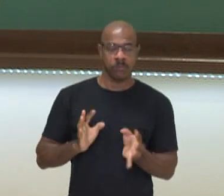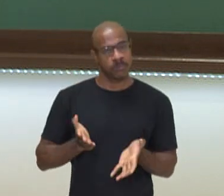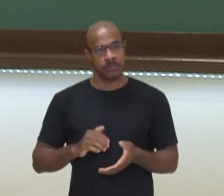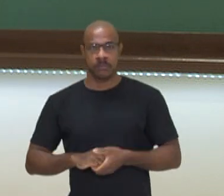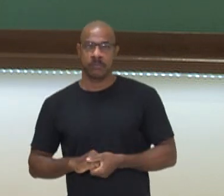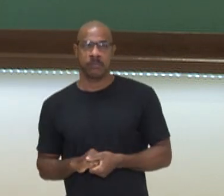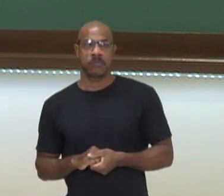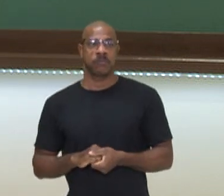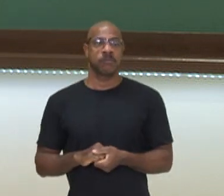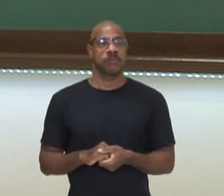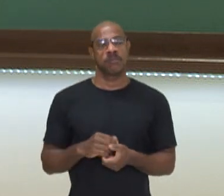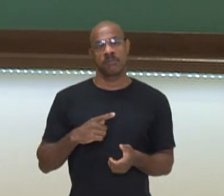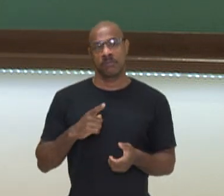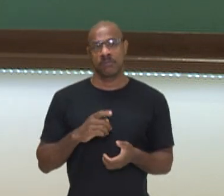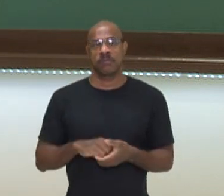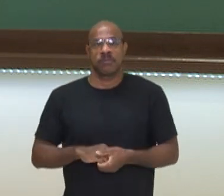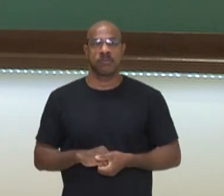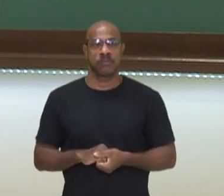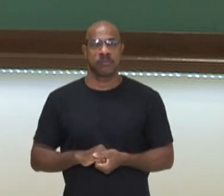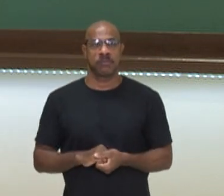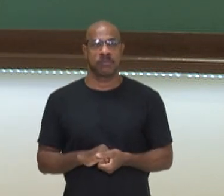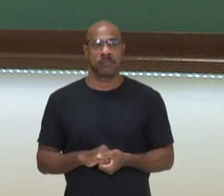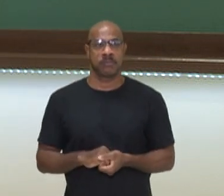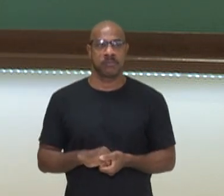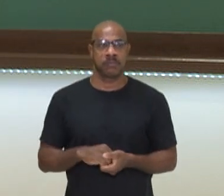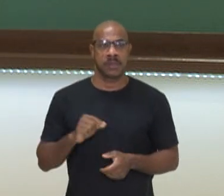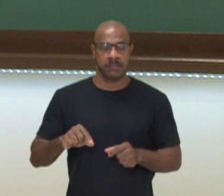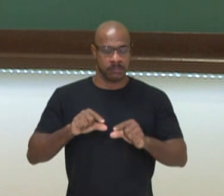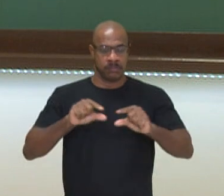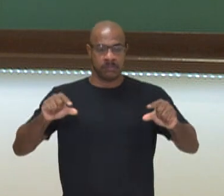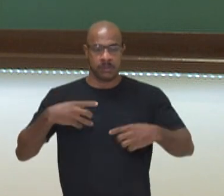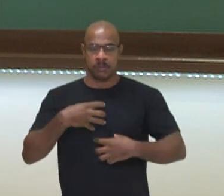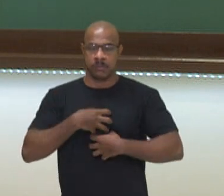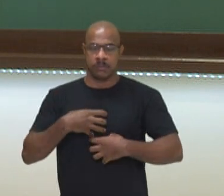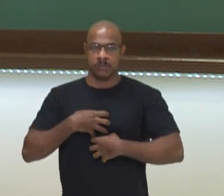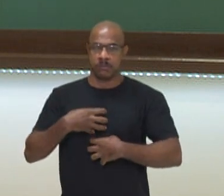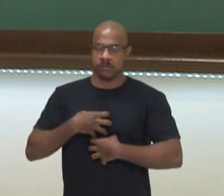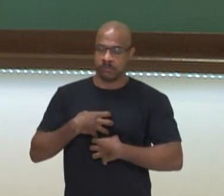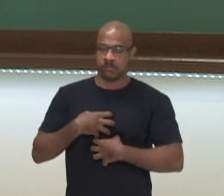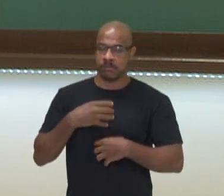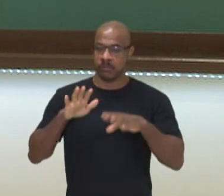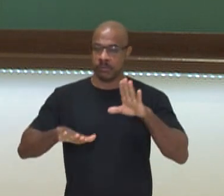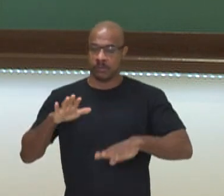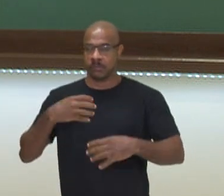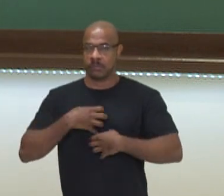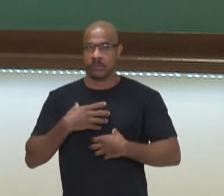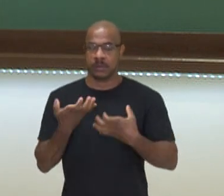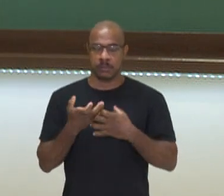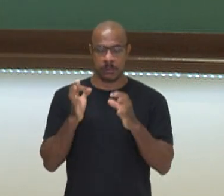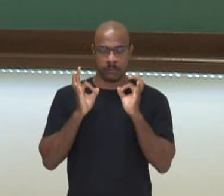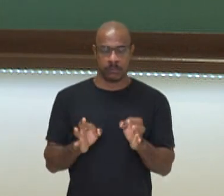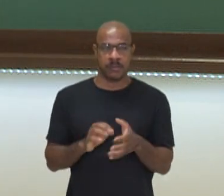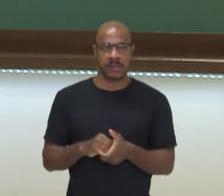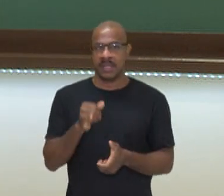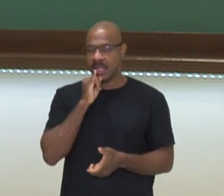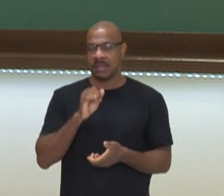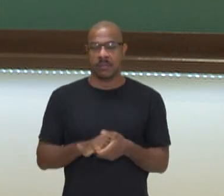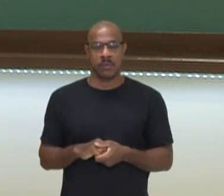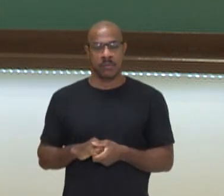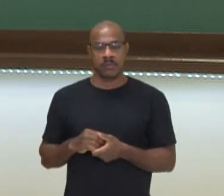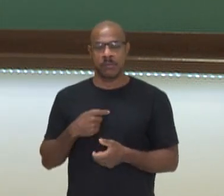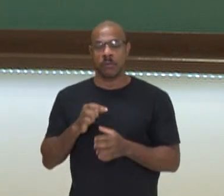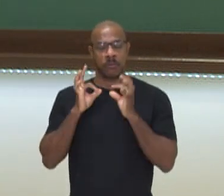normalmente, uma low intonation, uma baixa entonação, ele quer uma confirmação. Então, assim, você está confirmando algo que foi